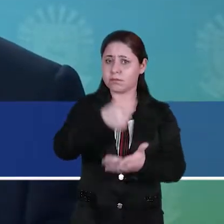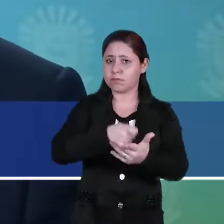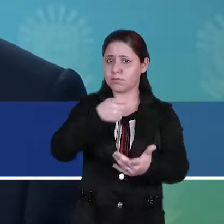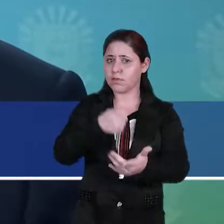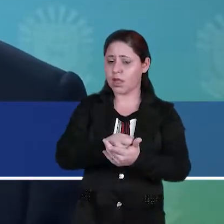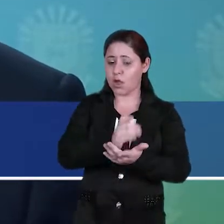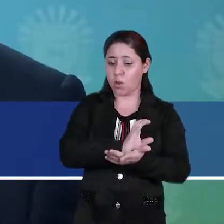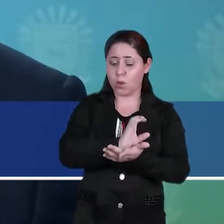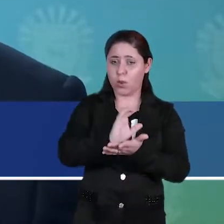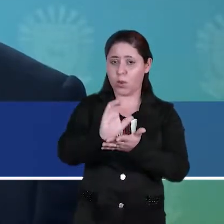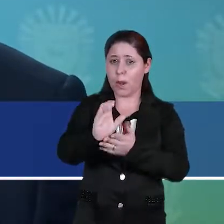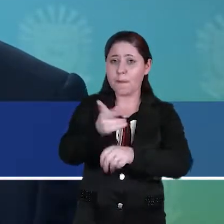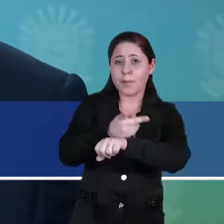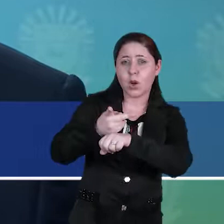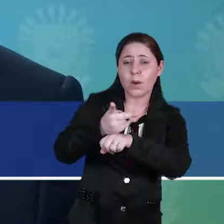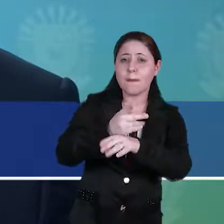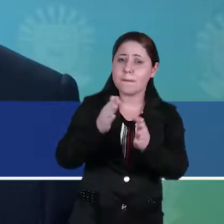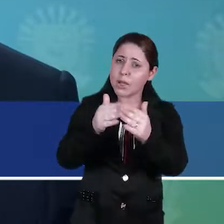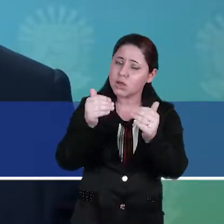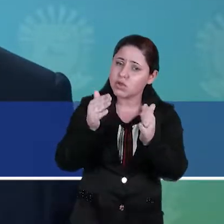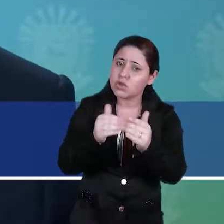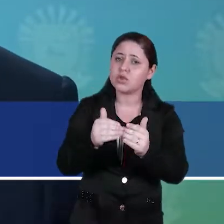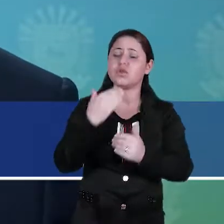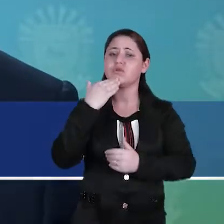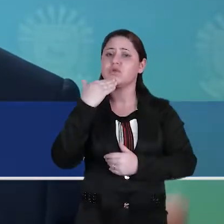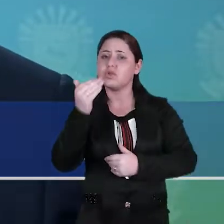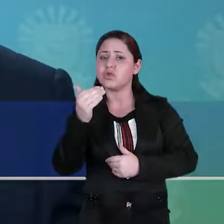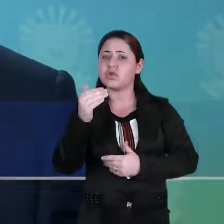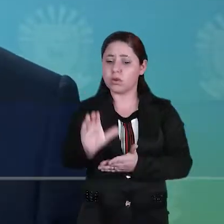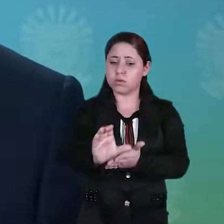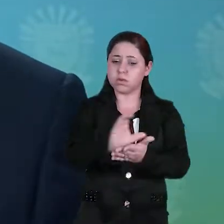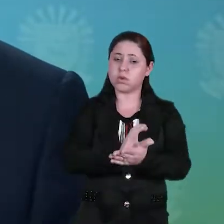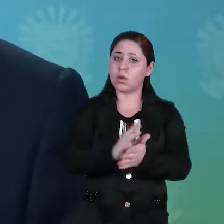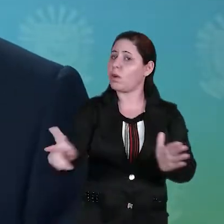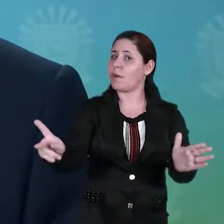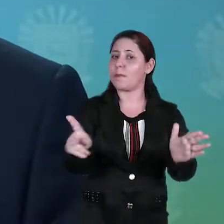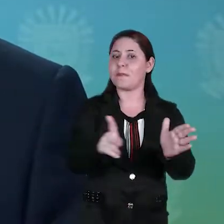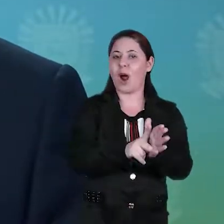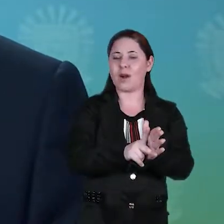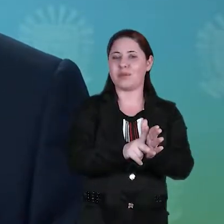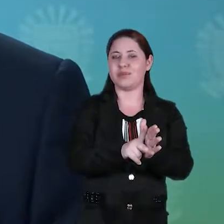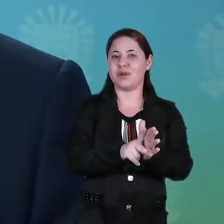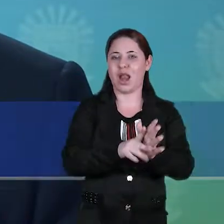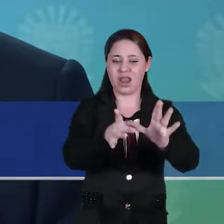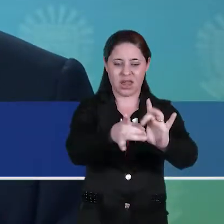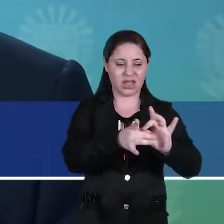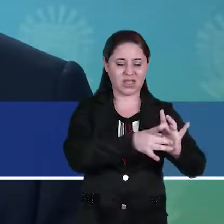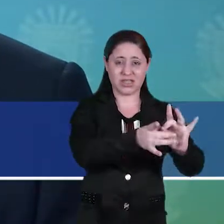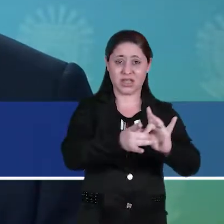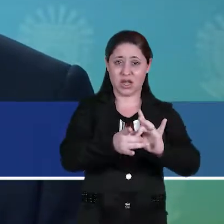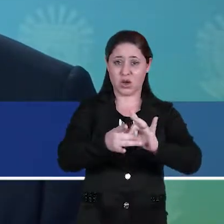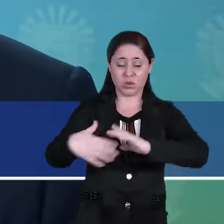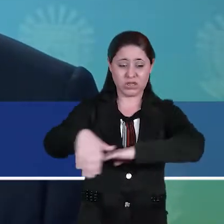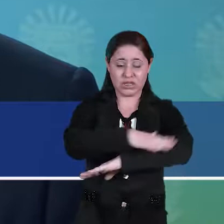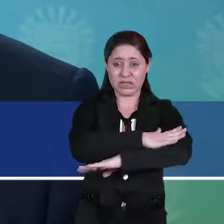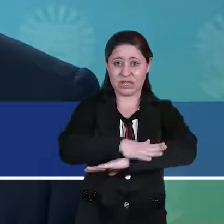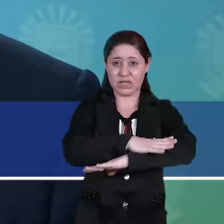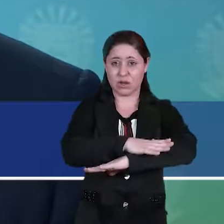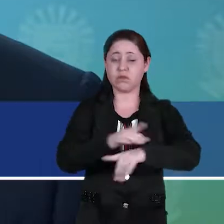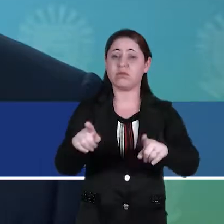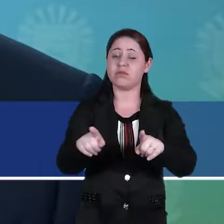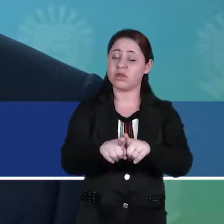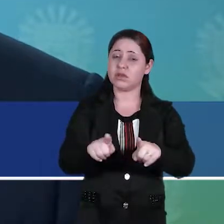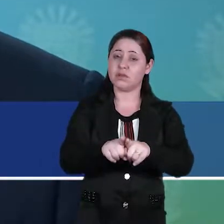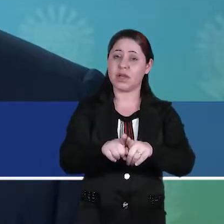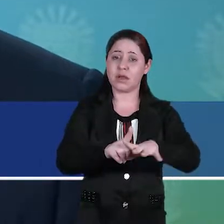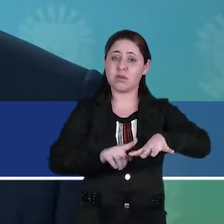garantiu semana passada que está garantindo recursos, que esteve em Brasília e que garantiu recursos para isso. Então, eu acredito que essa estrada